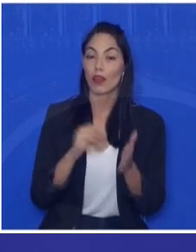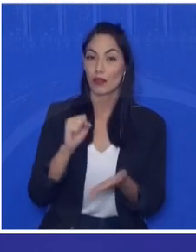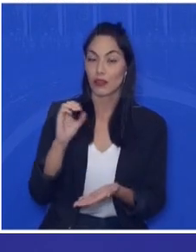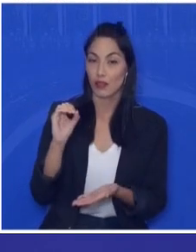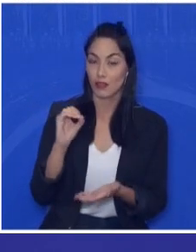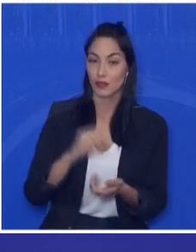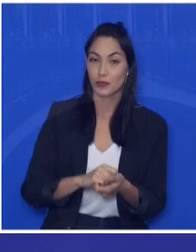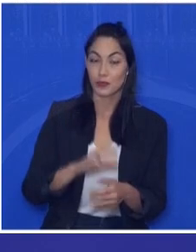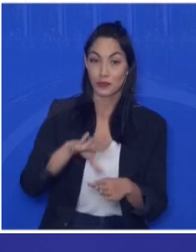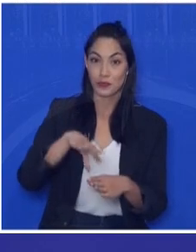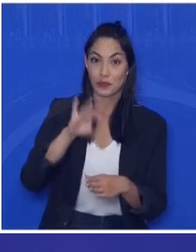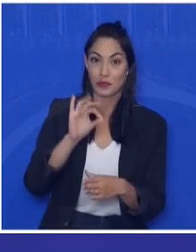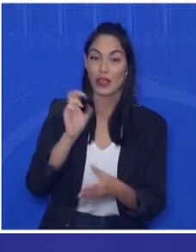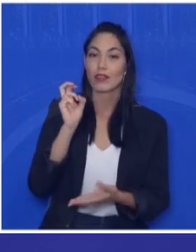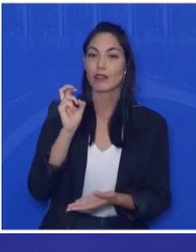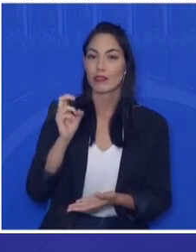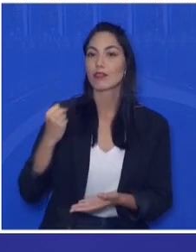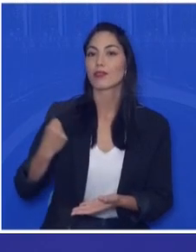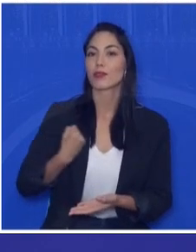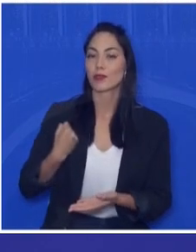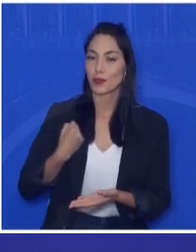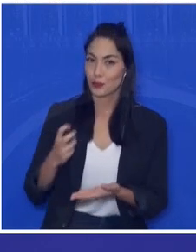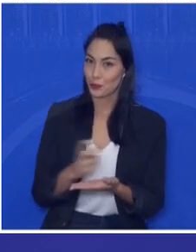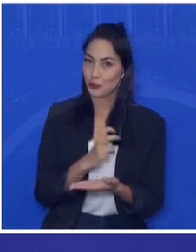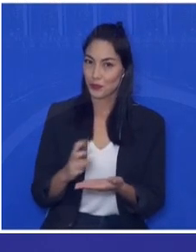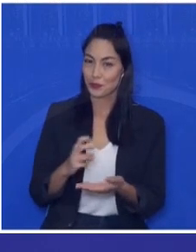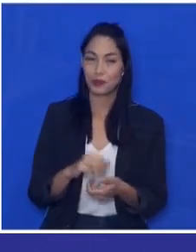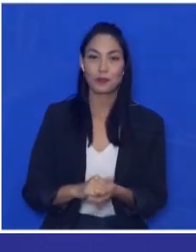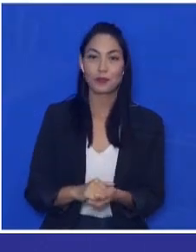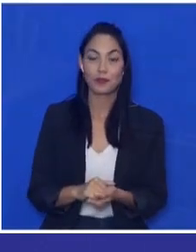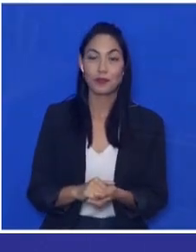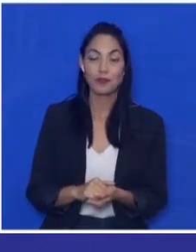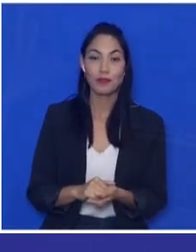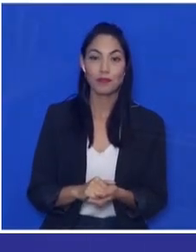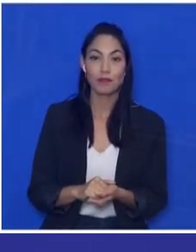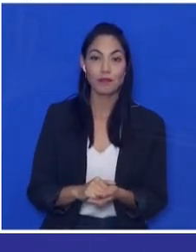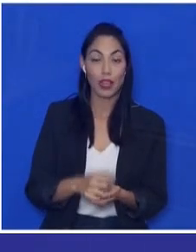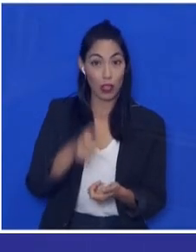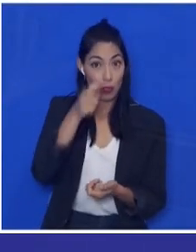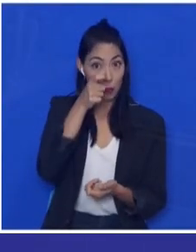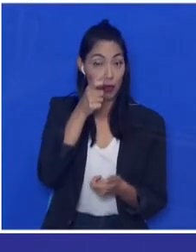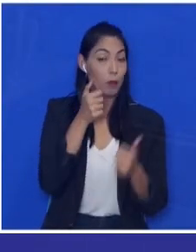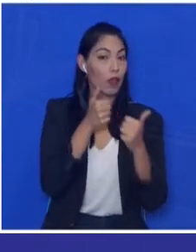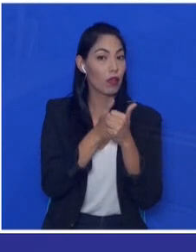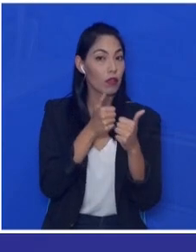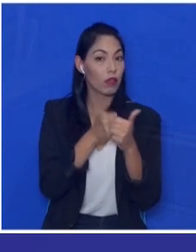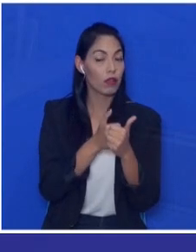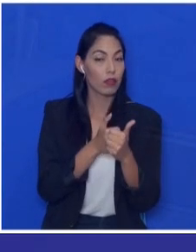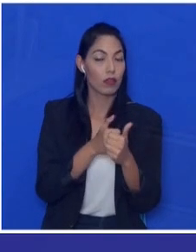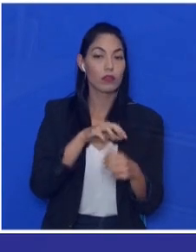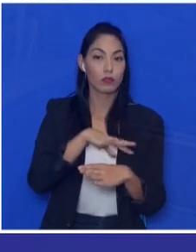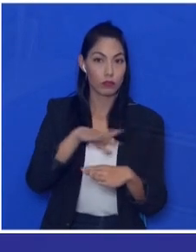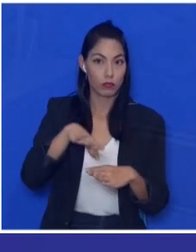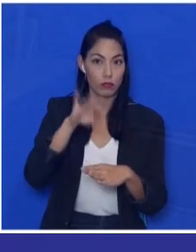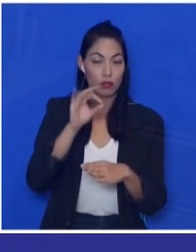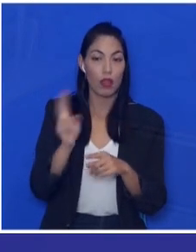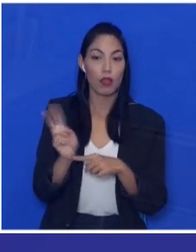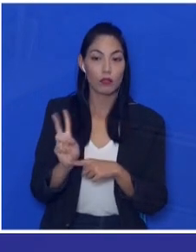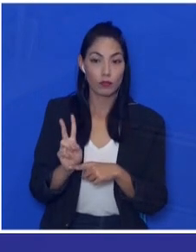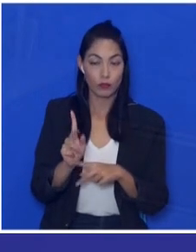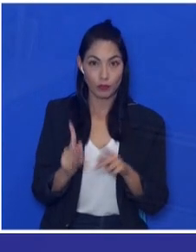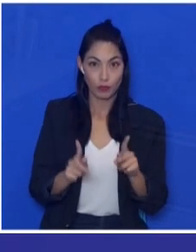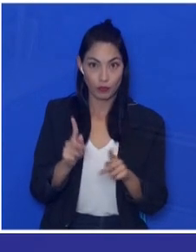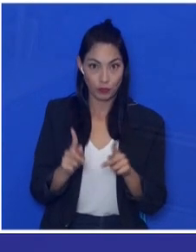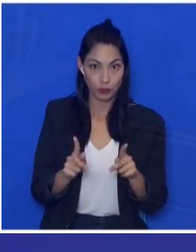80. E deste Globo sortearemos as 5 dezenas da quina. E para conferir de perto cada detalhe do nosso sorteio, eu conto